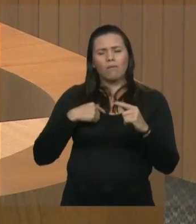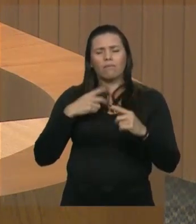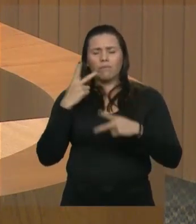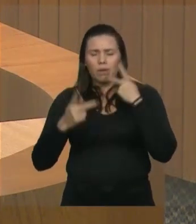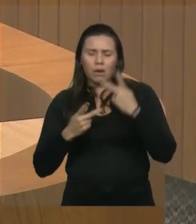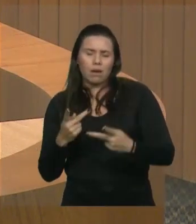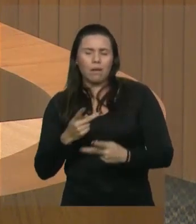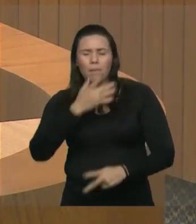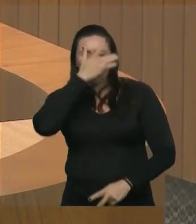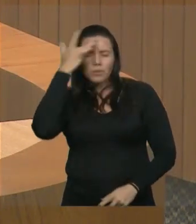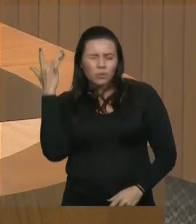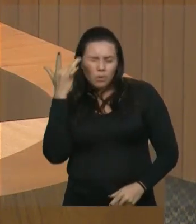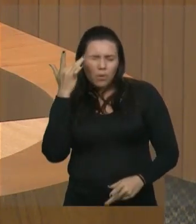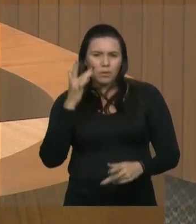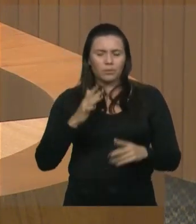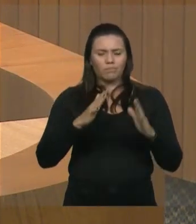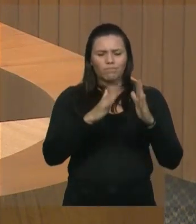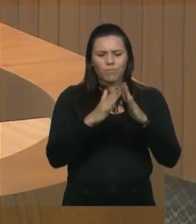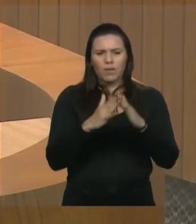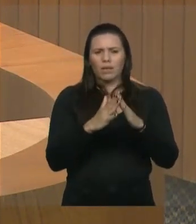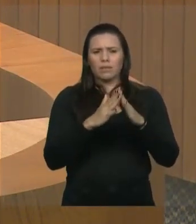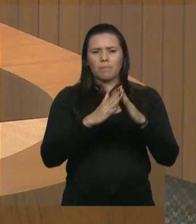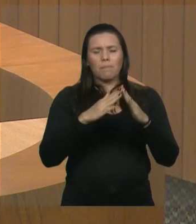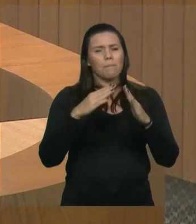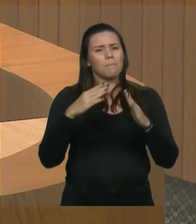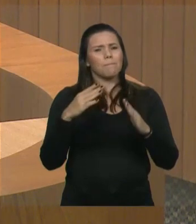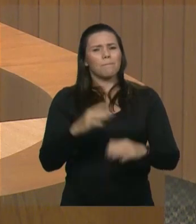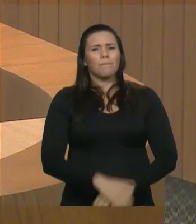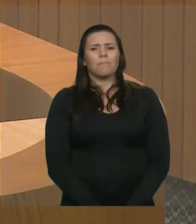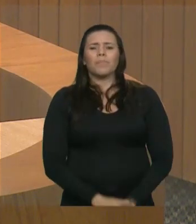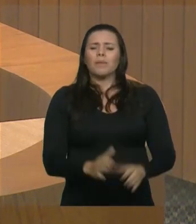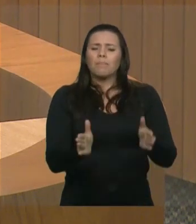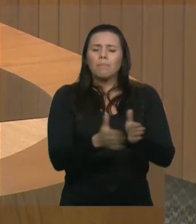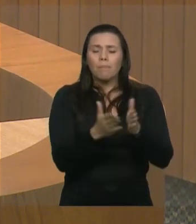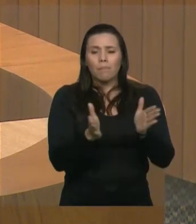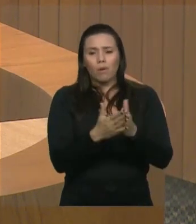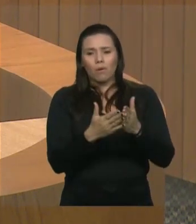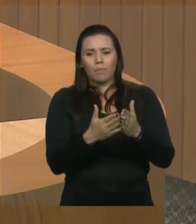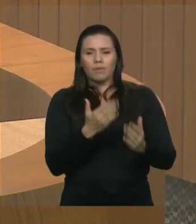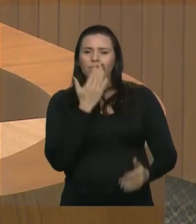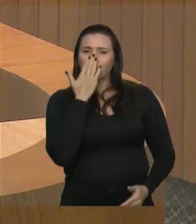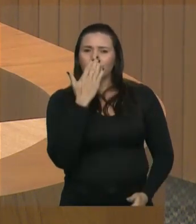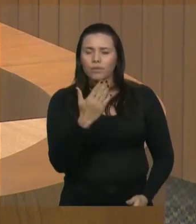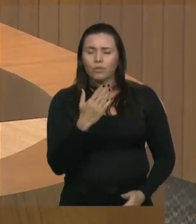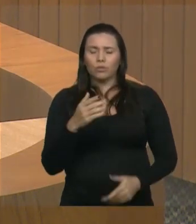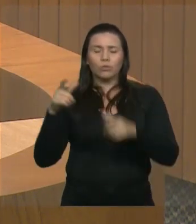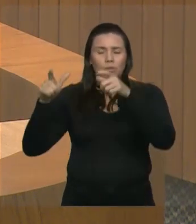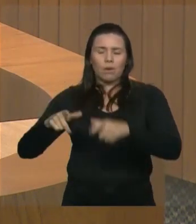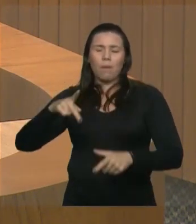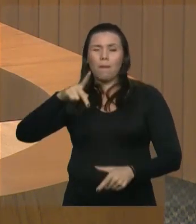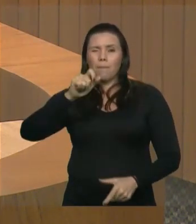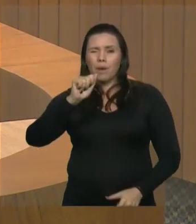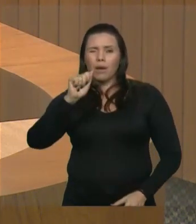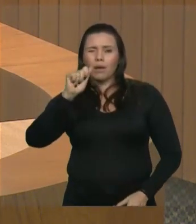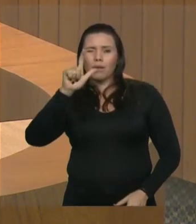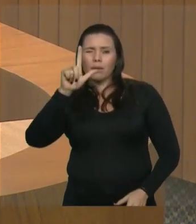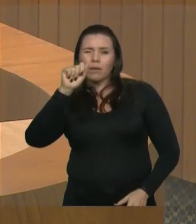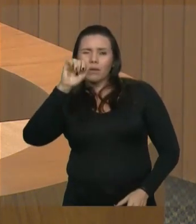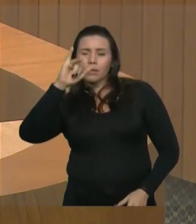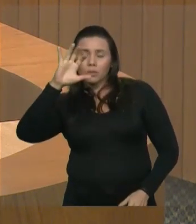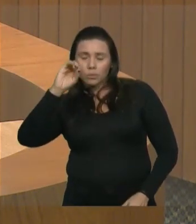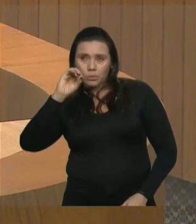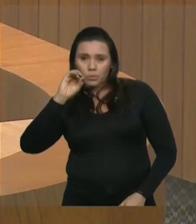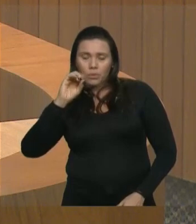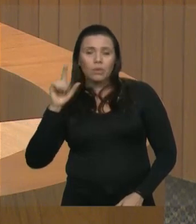palafitas, casebres, na porta do palácio e embaixo da ponte, ele retirou as